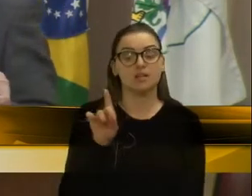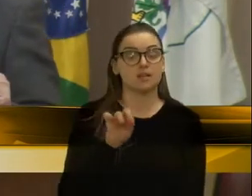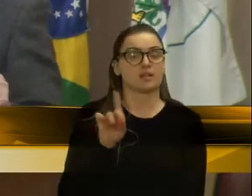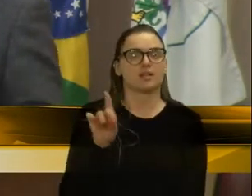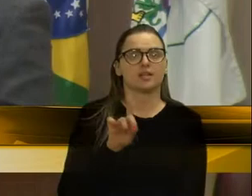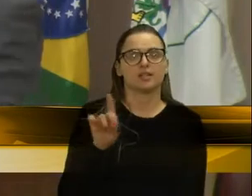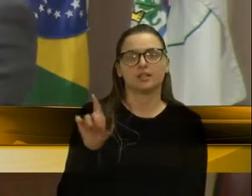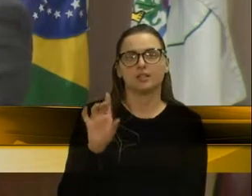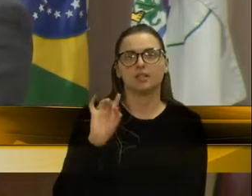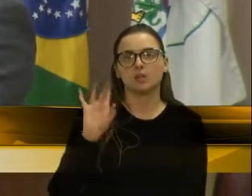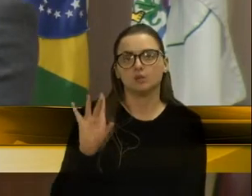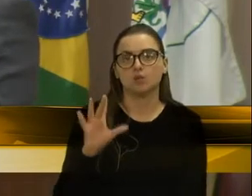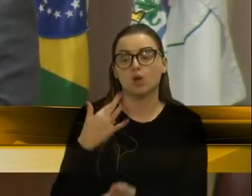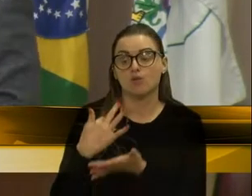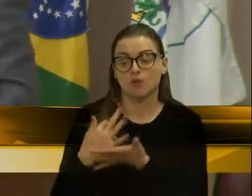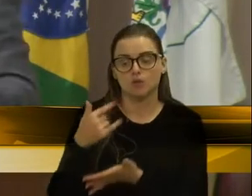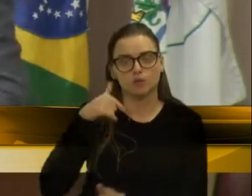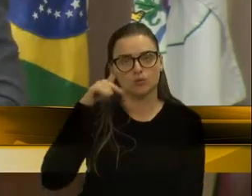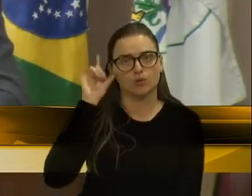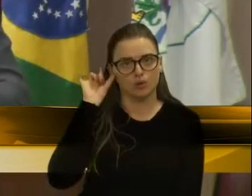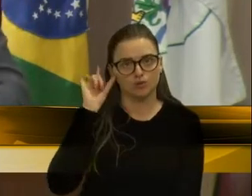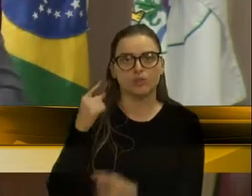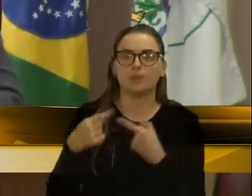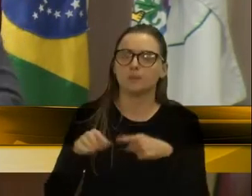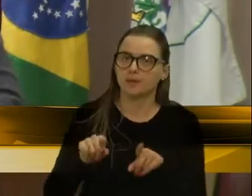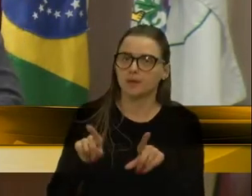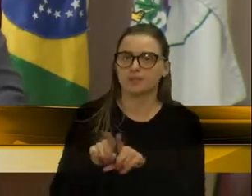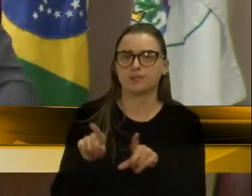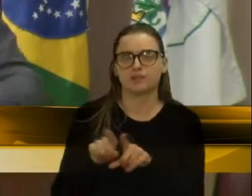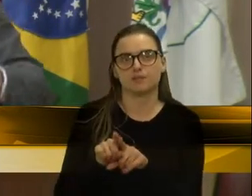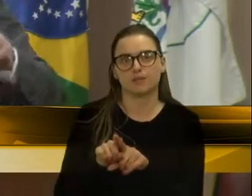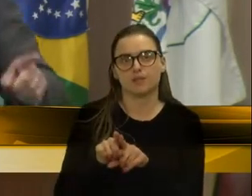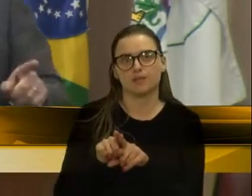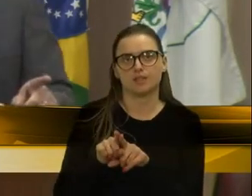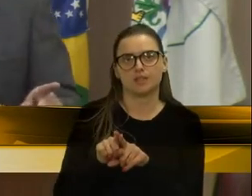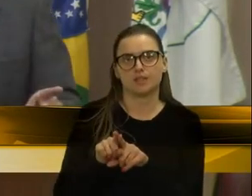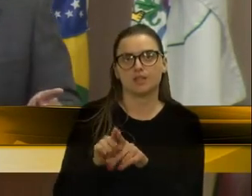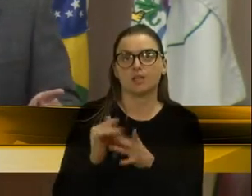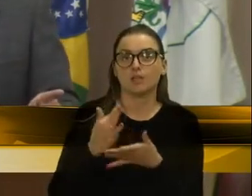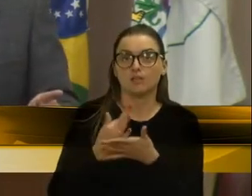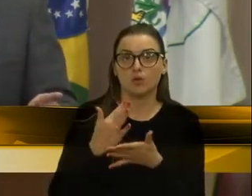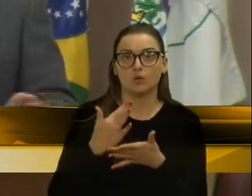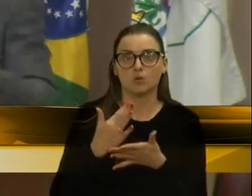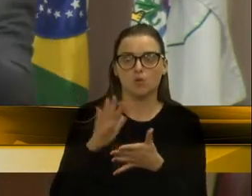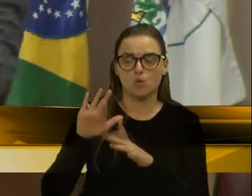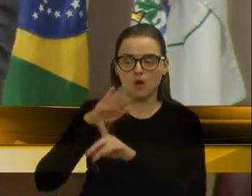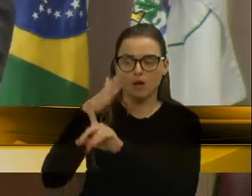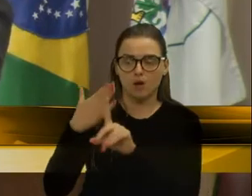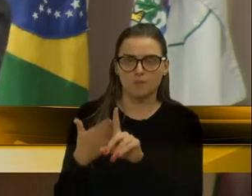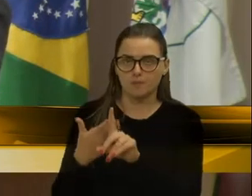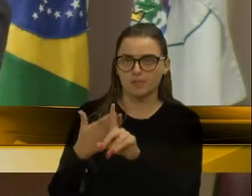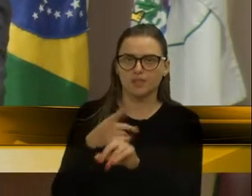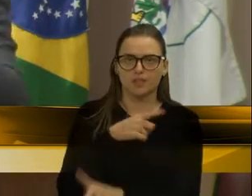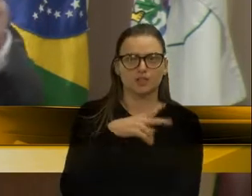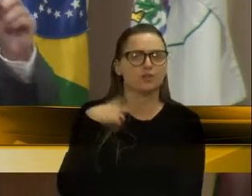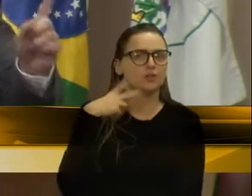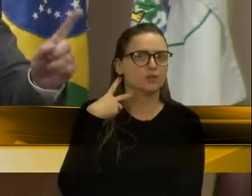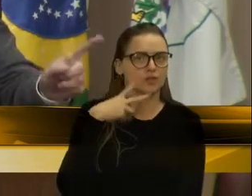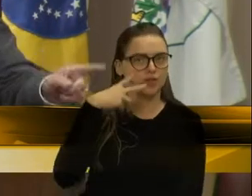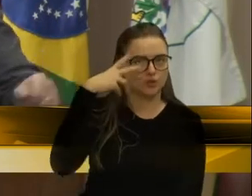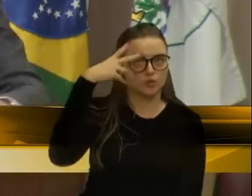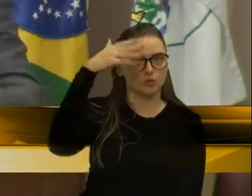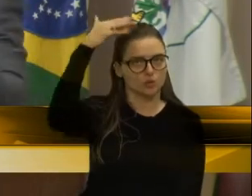esteve ausente ontem como também esteve ausente naquela homenagem feita na qual vereador o mel